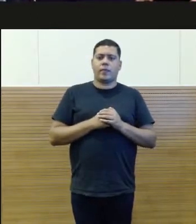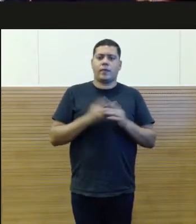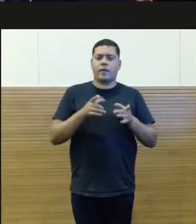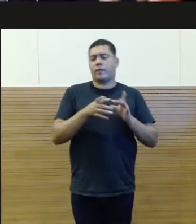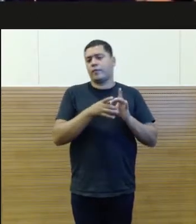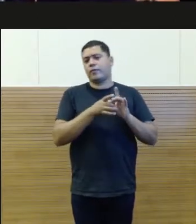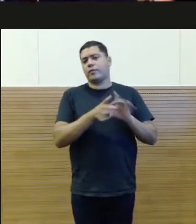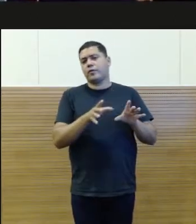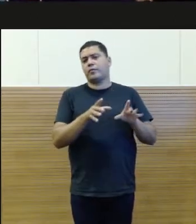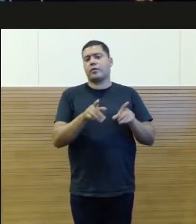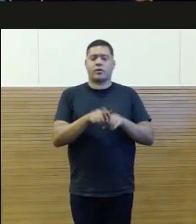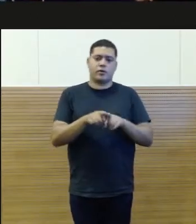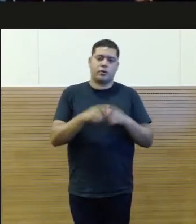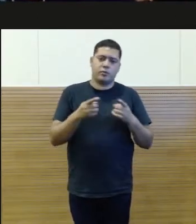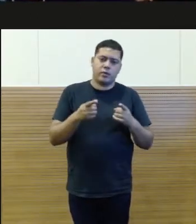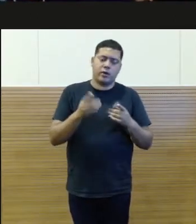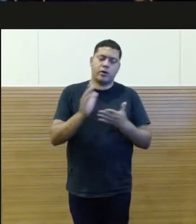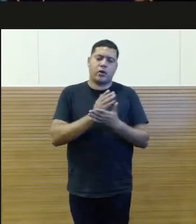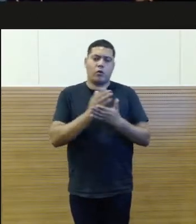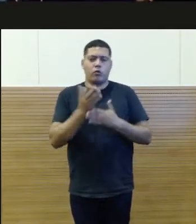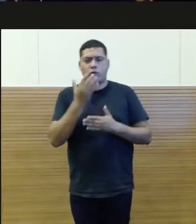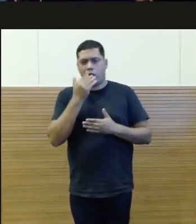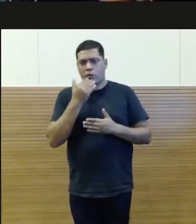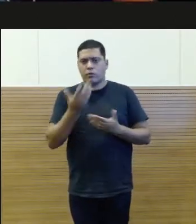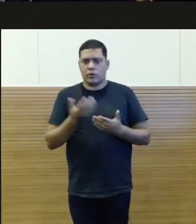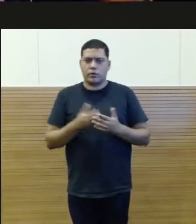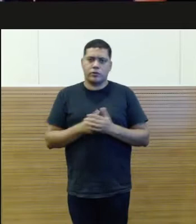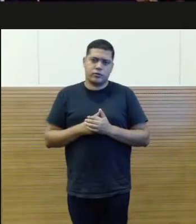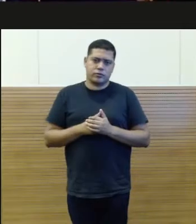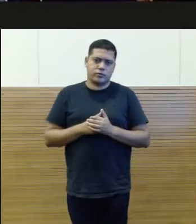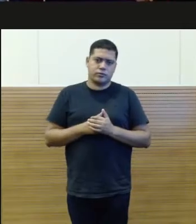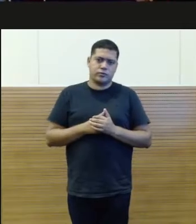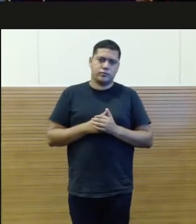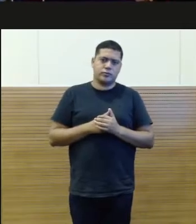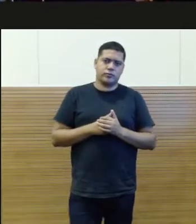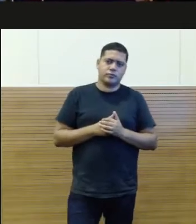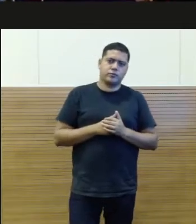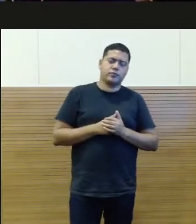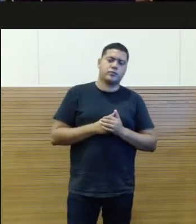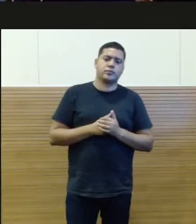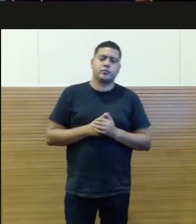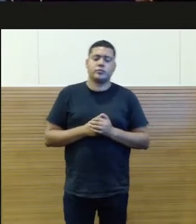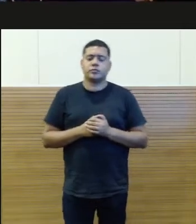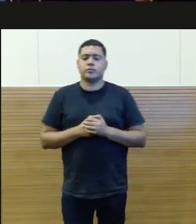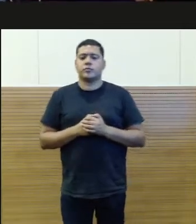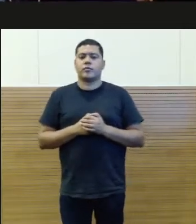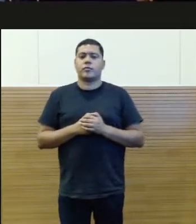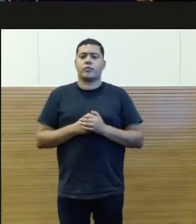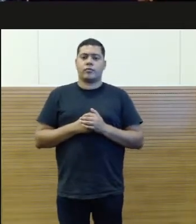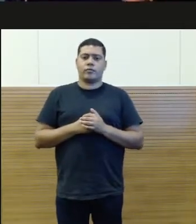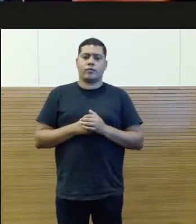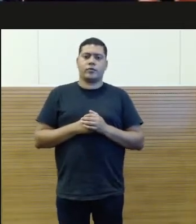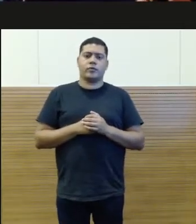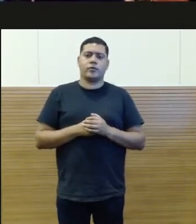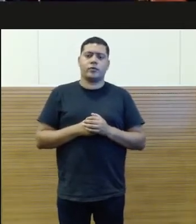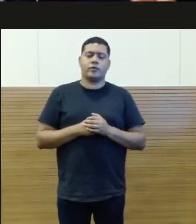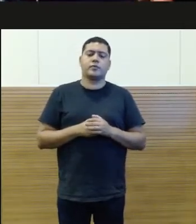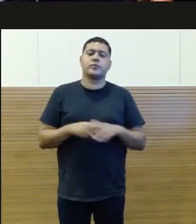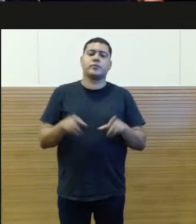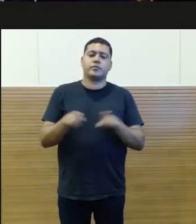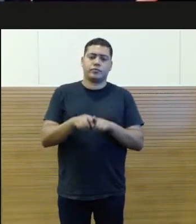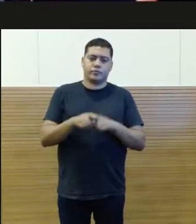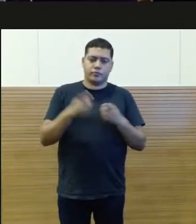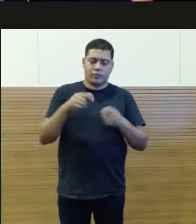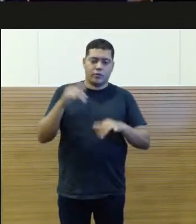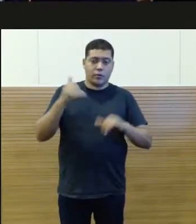liberadas pela embalagem de alguns alimentos, que são disruptores endócrinos importantes, e até substâncias